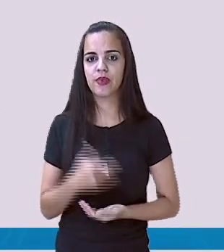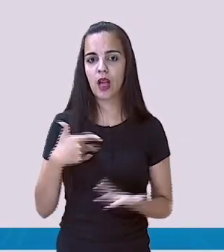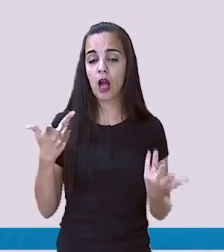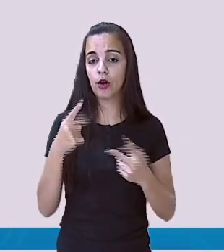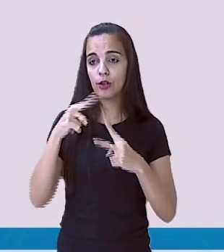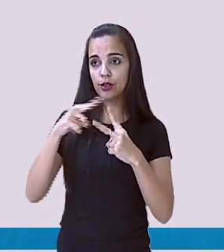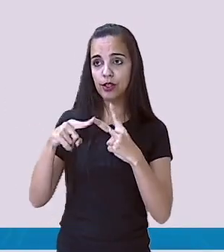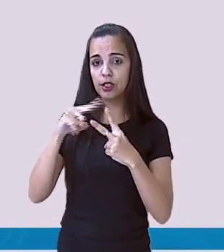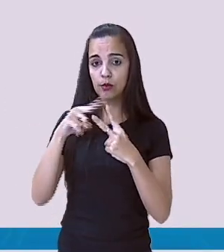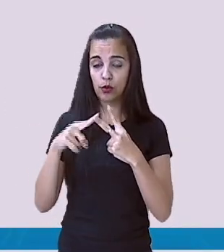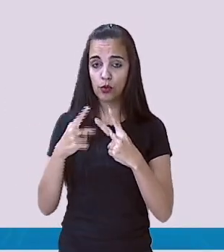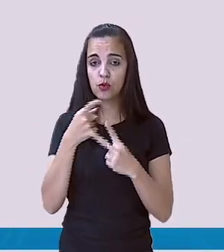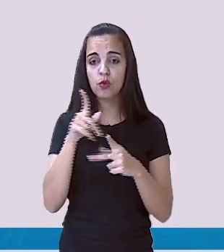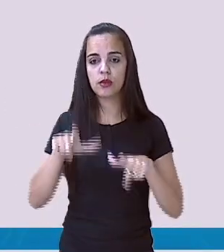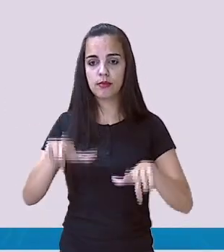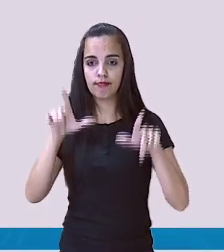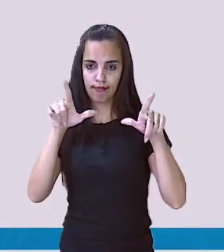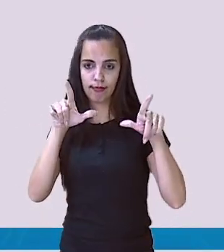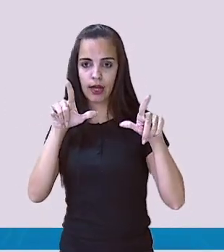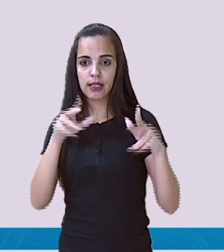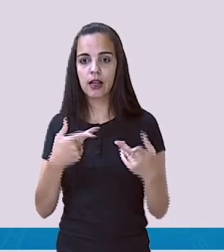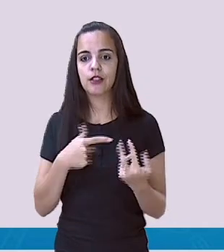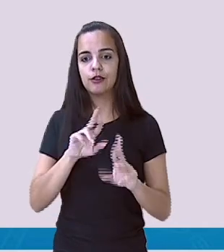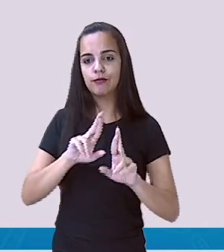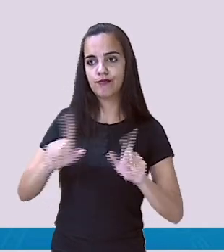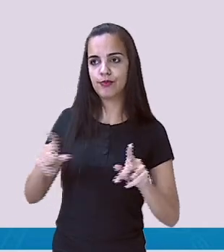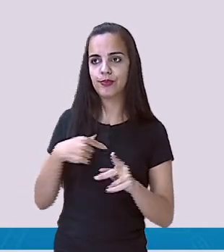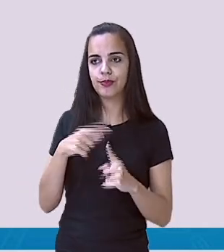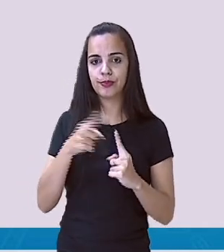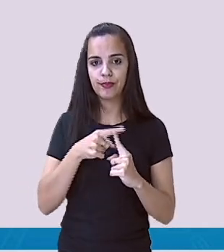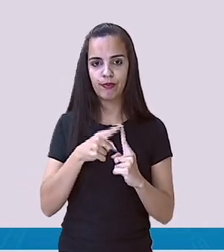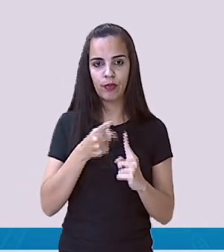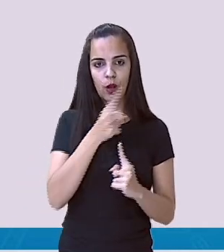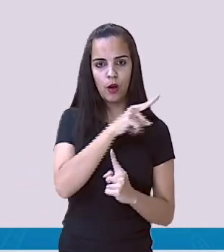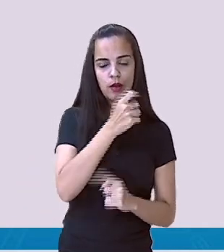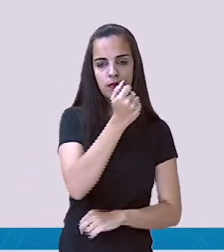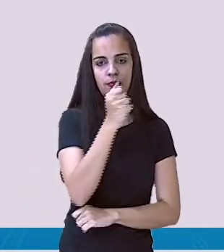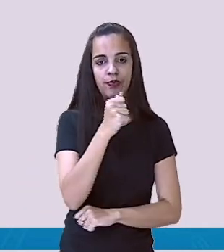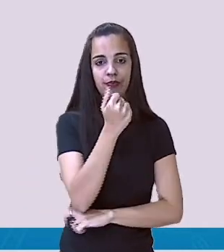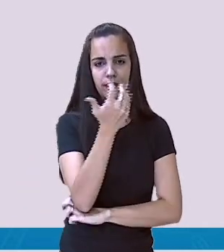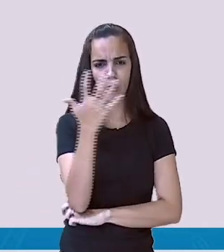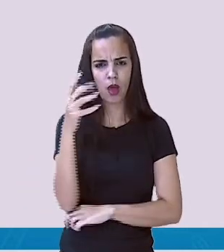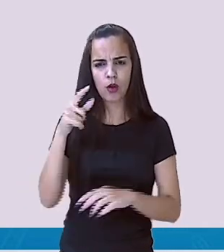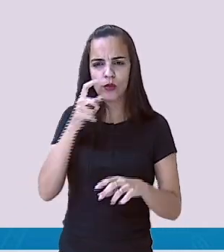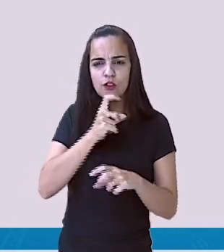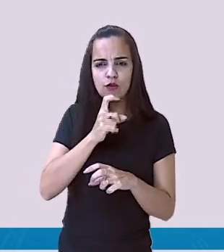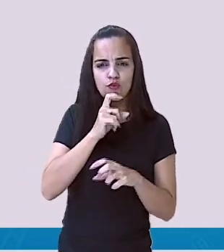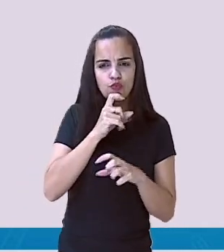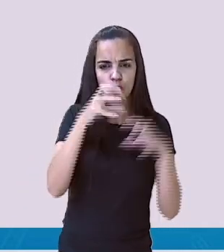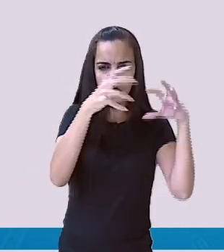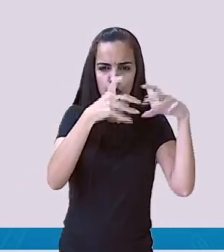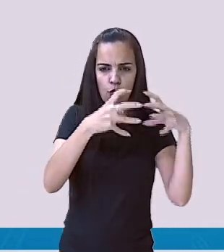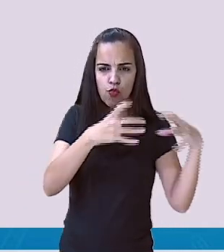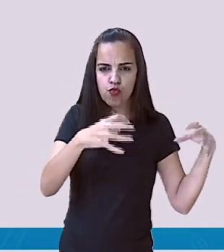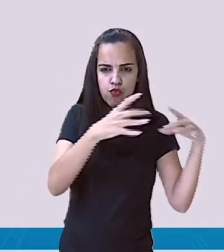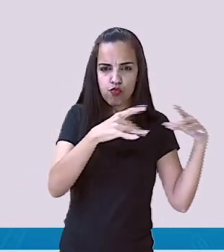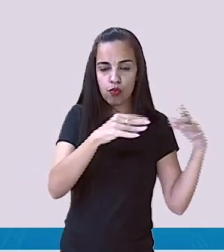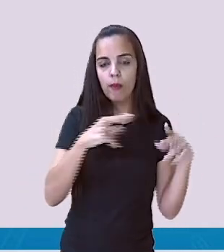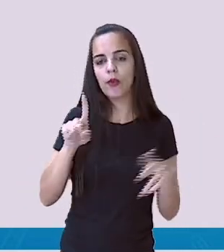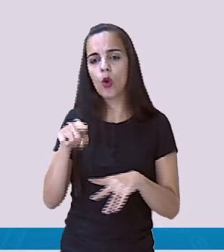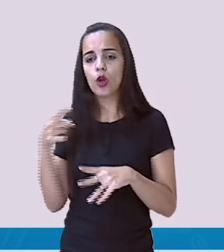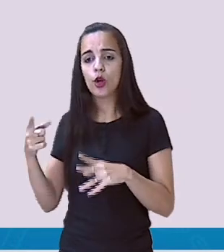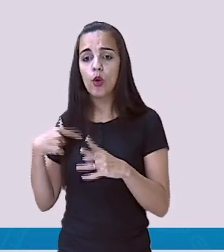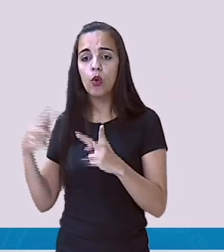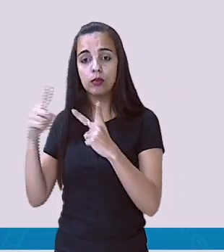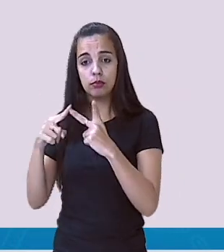paisagens diferentes. Eu trouxe aqui um exemplo da cidade de Governador Valadares e uma outra de uma geleira.